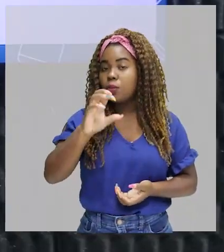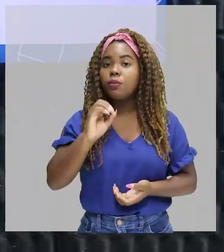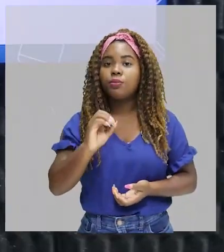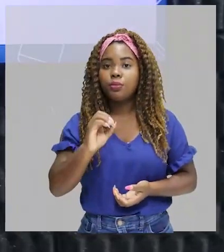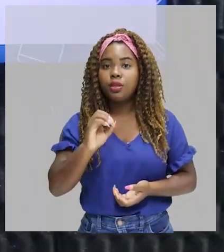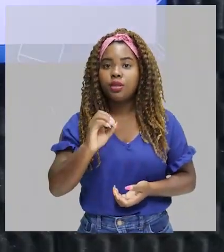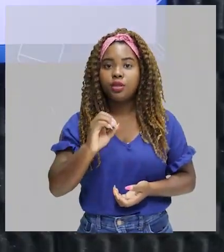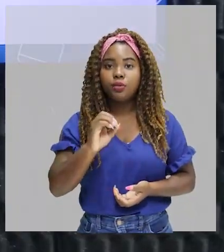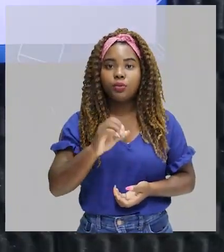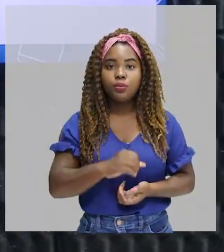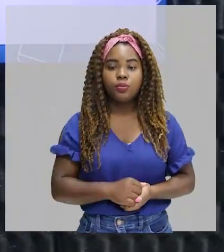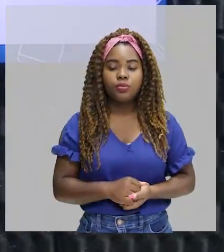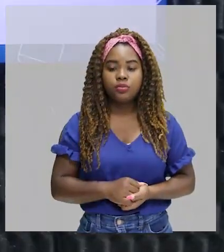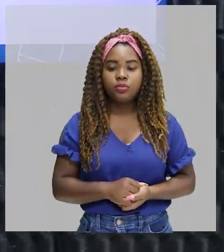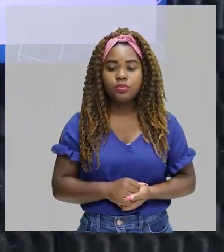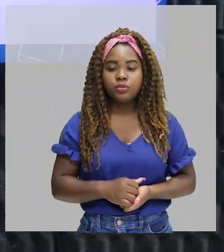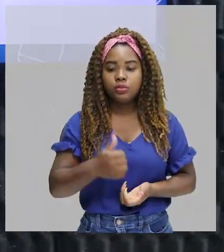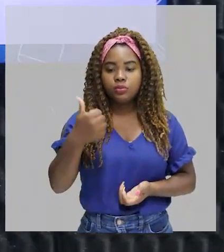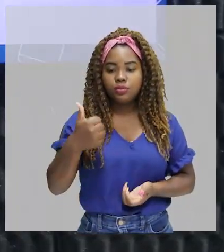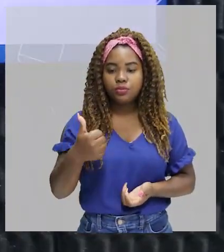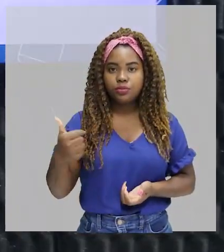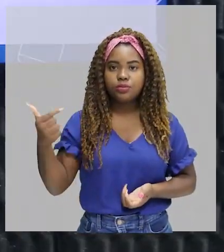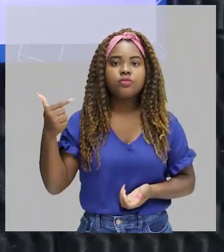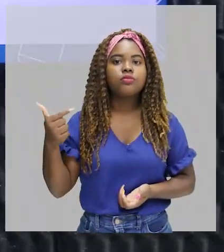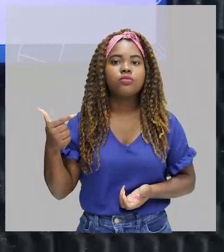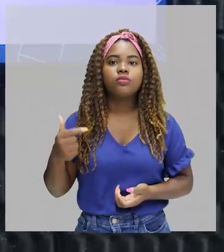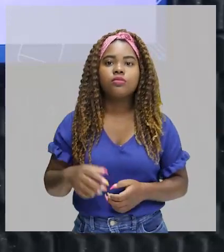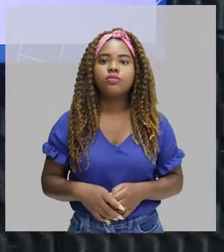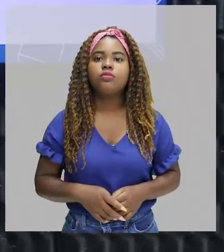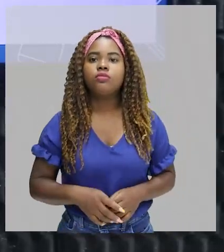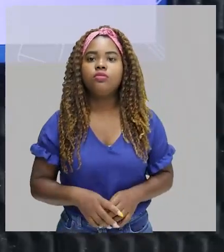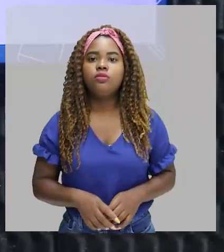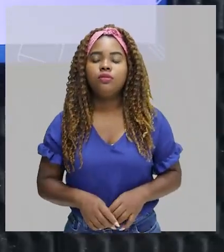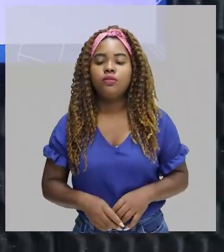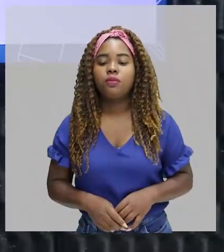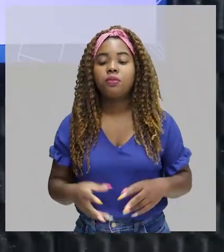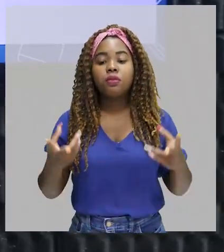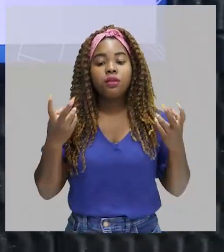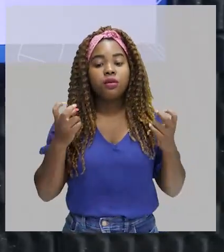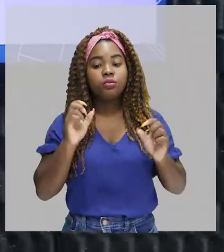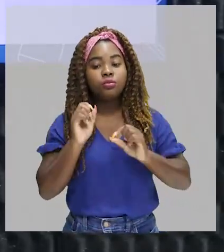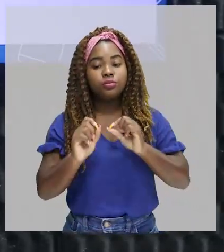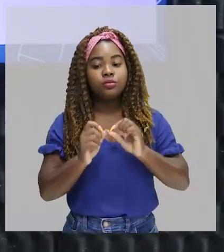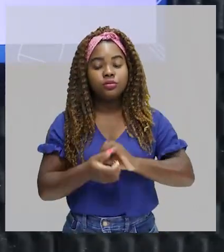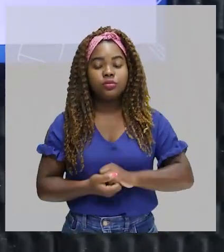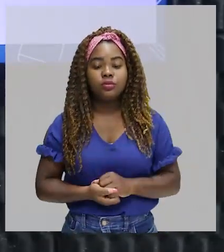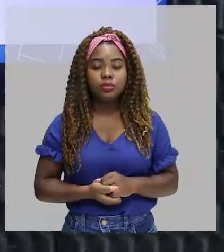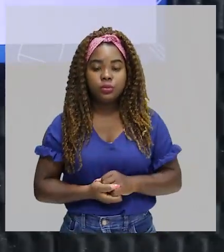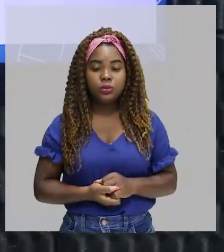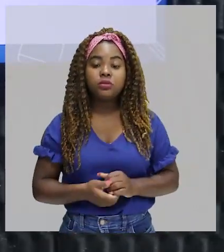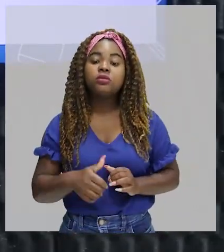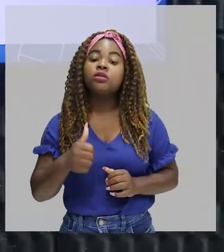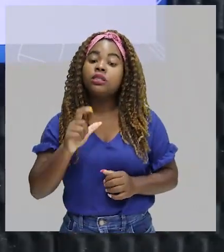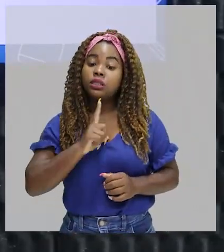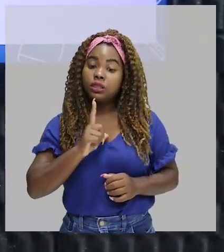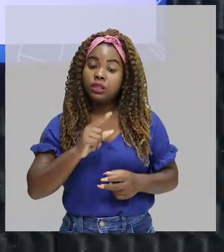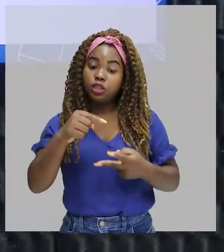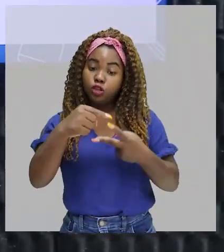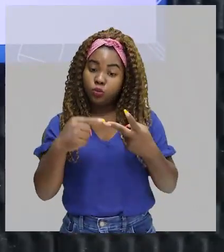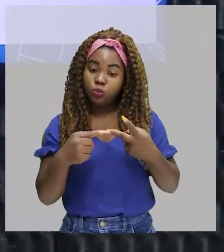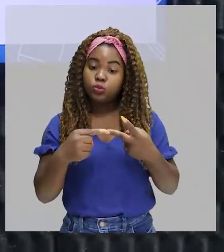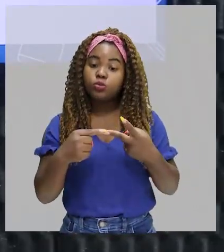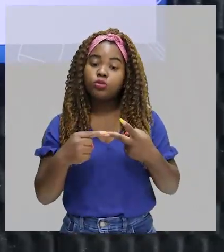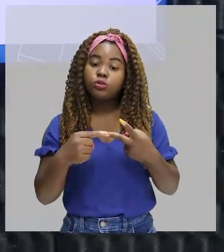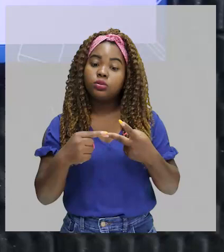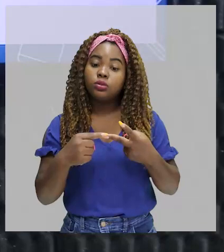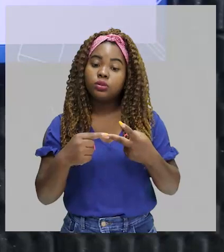meios aritméticos entre os números 1 e 2. Perceba que eu já tenho 2 termos e